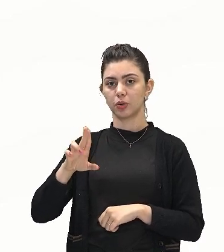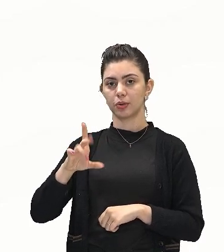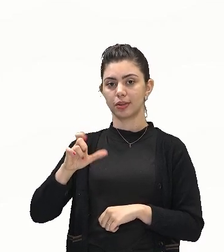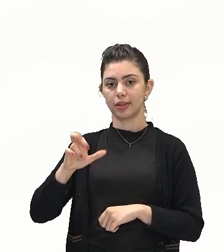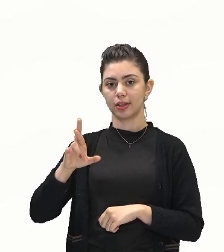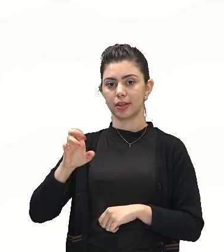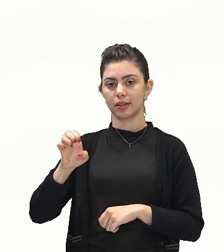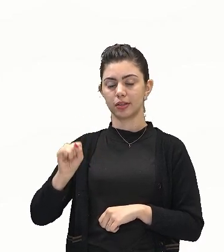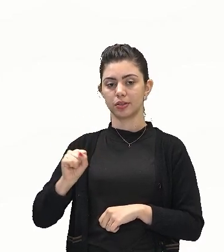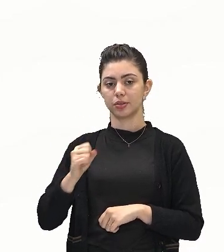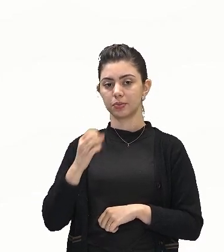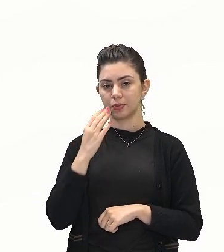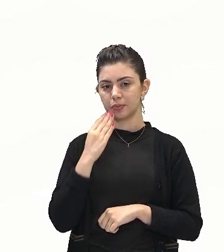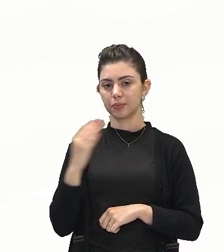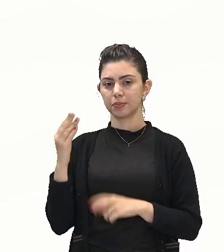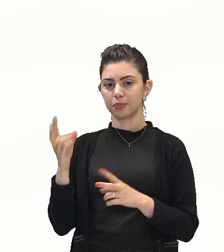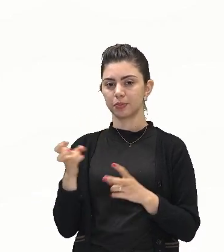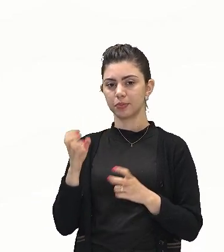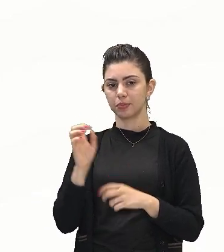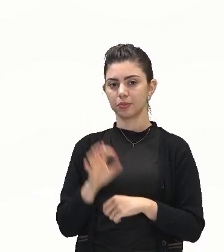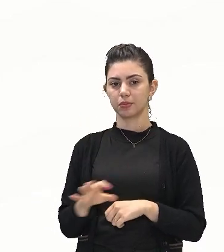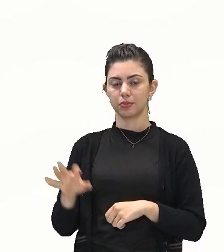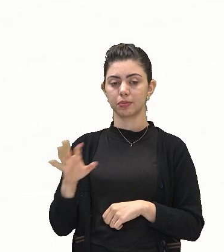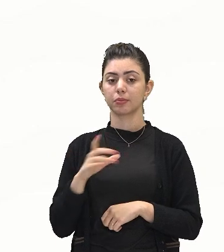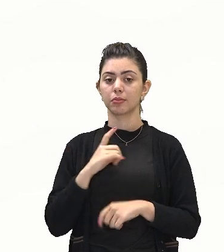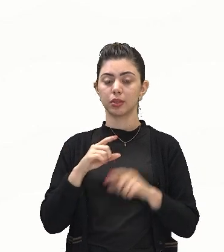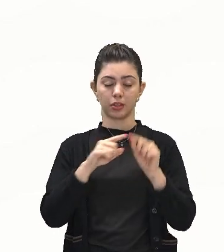quadro. Temos o quadrado,